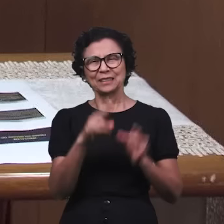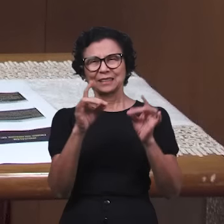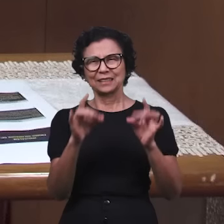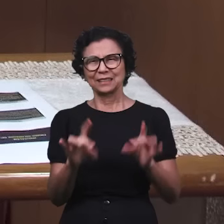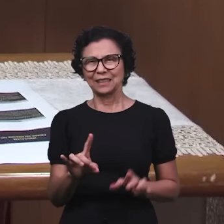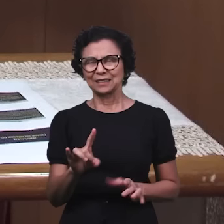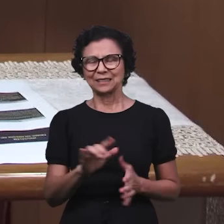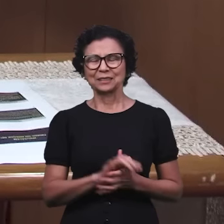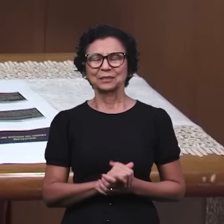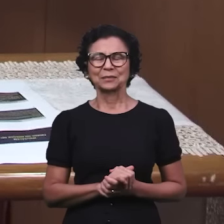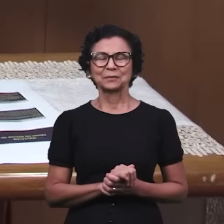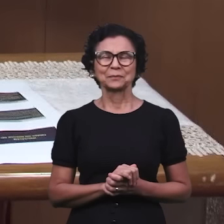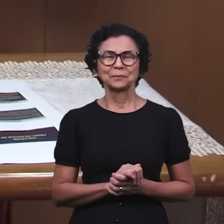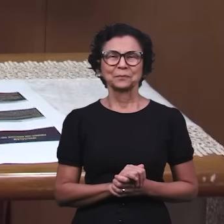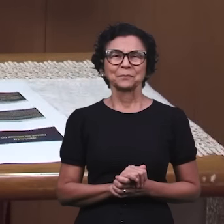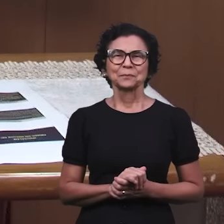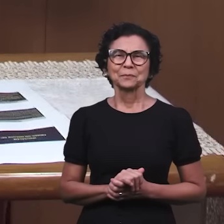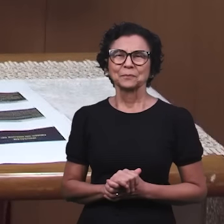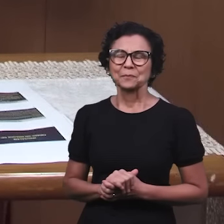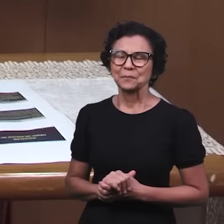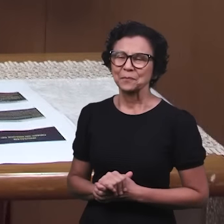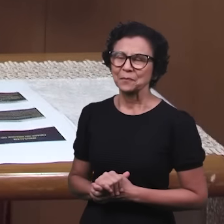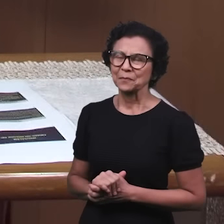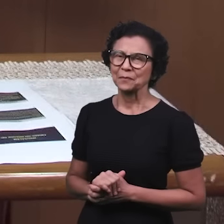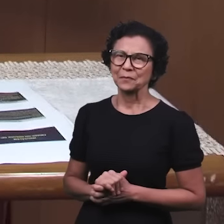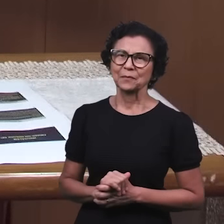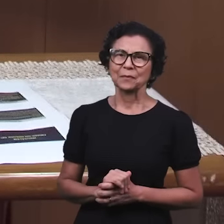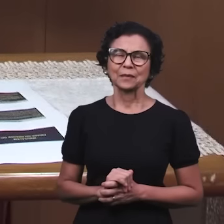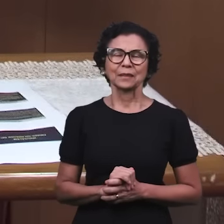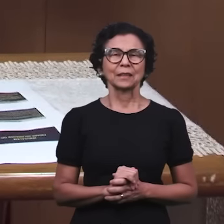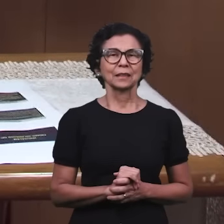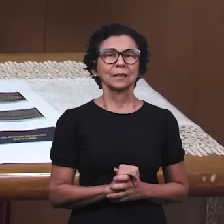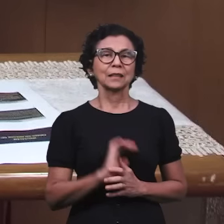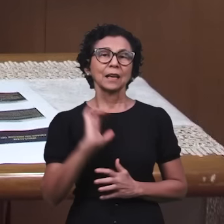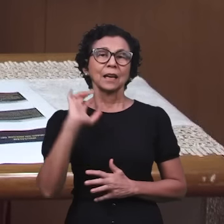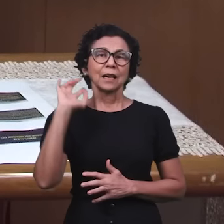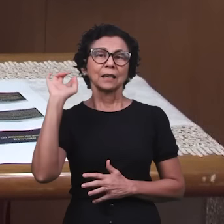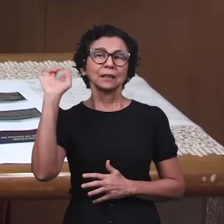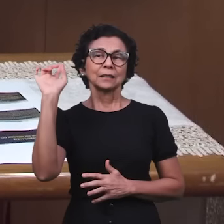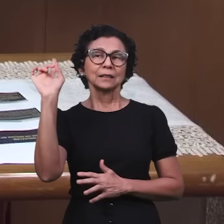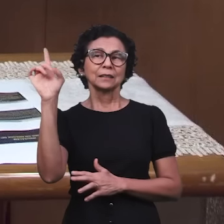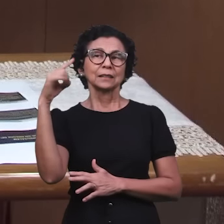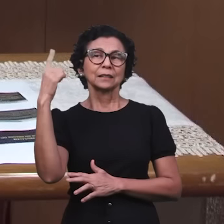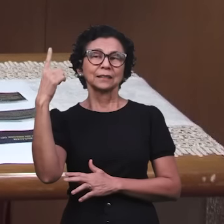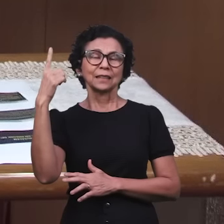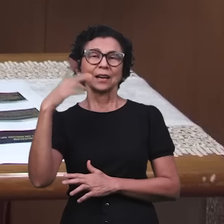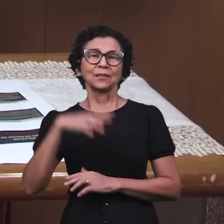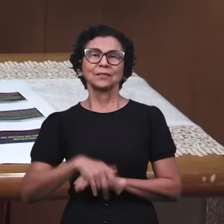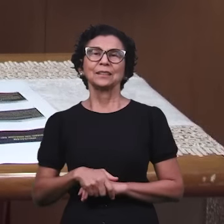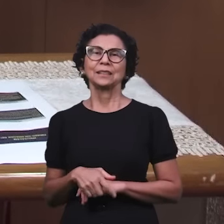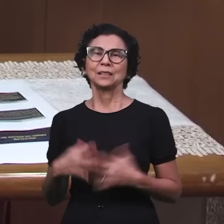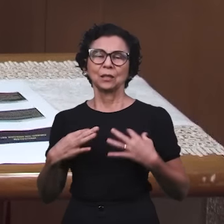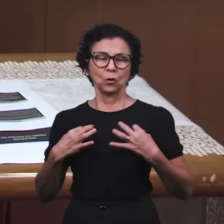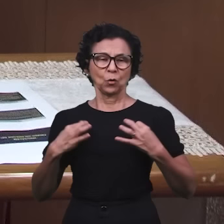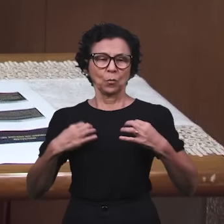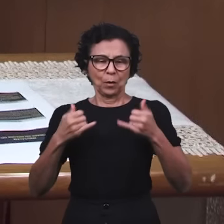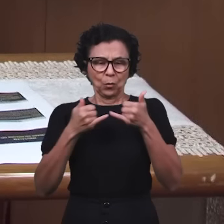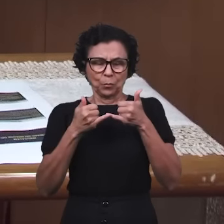último circuito. E Davi, quando ia caminhando, ele ia saltando com a roupa de linho